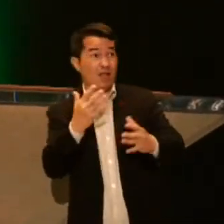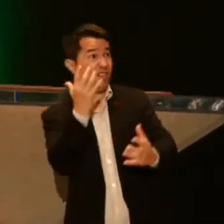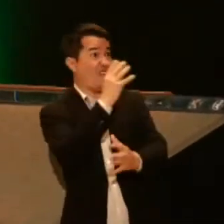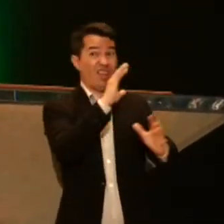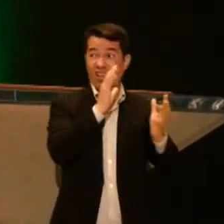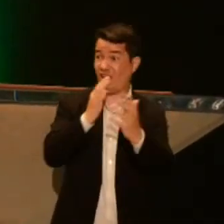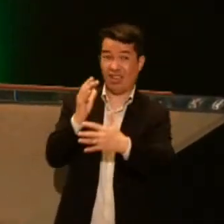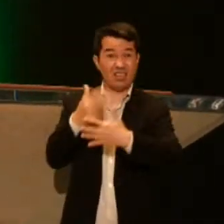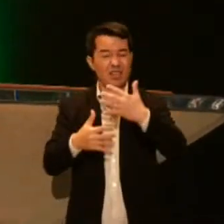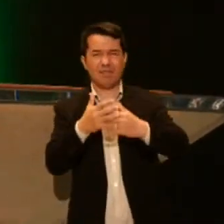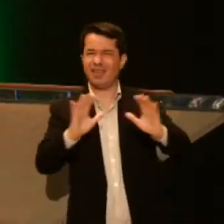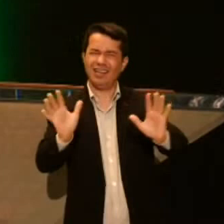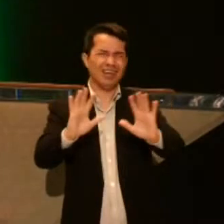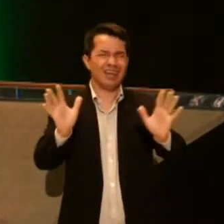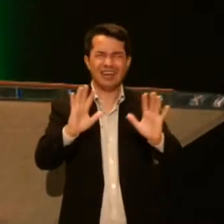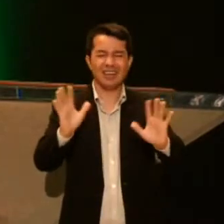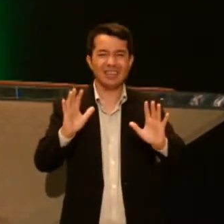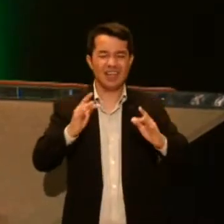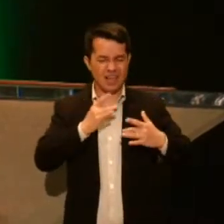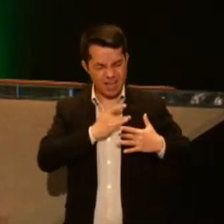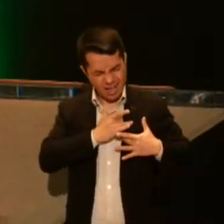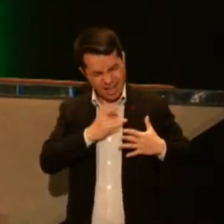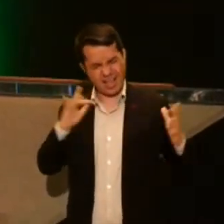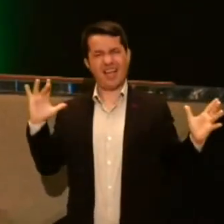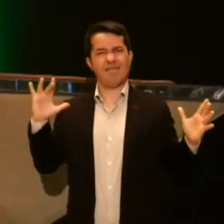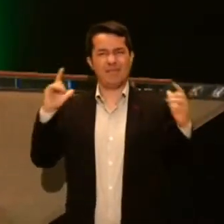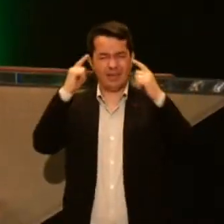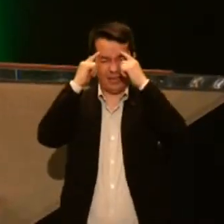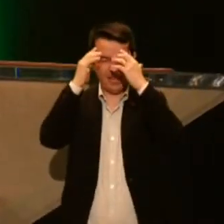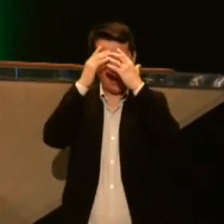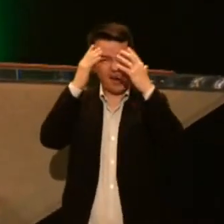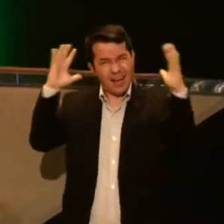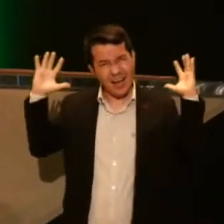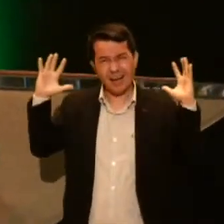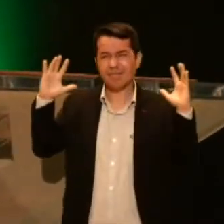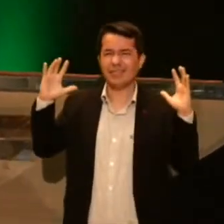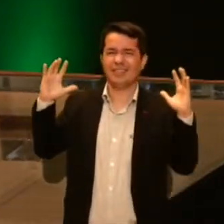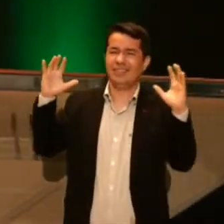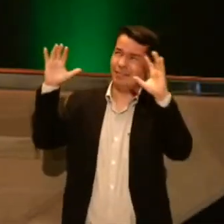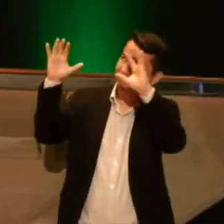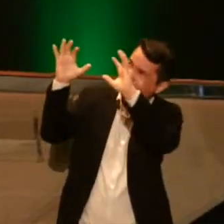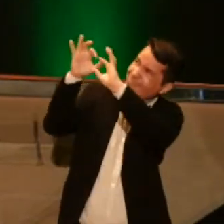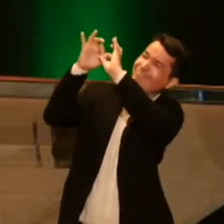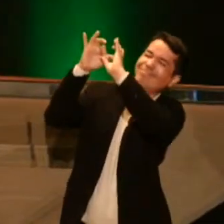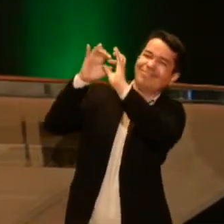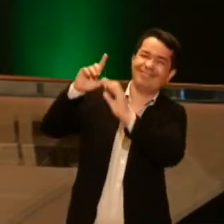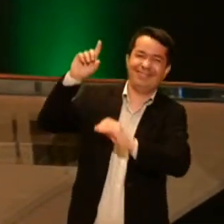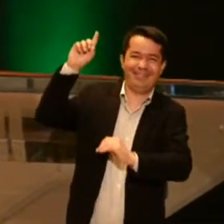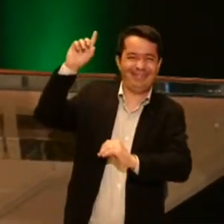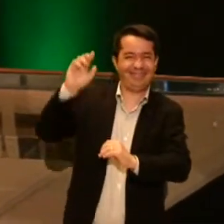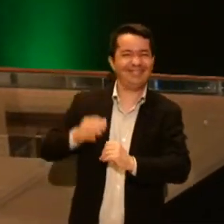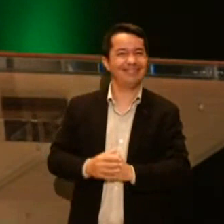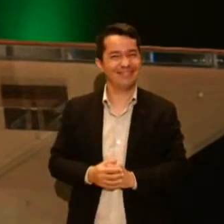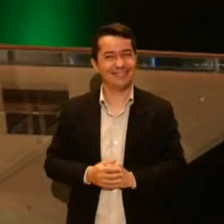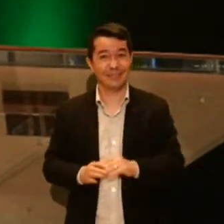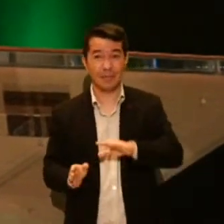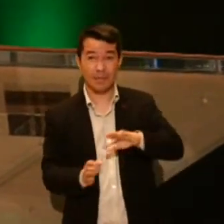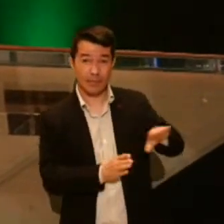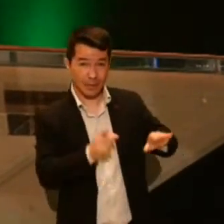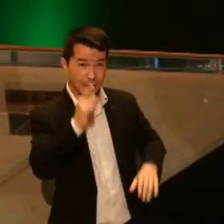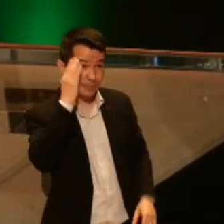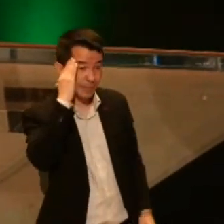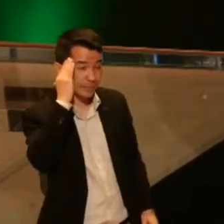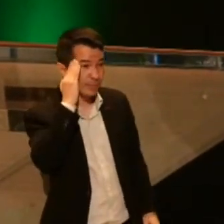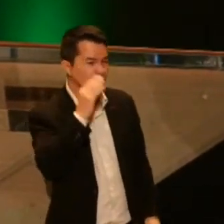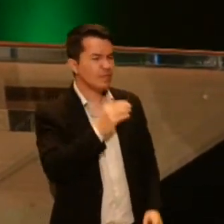aberto. Há anos atrás eu conheci uma senhora, tive o privilégio de batizá-la, e essa senhora tinha